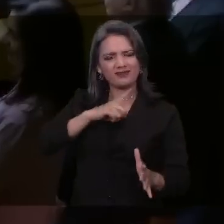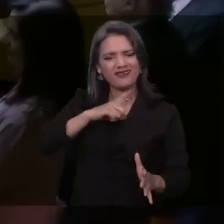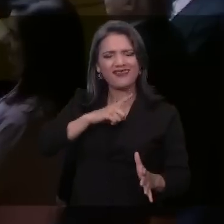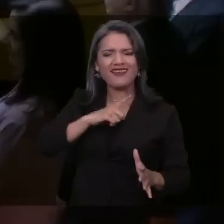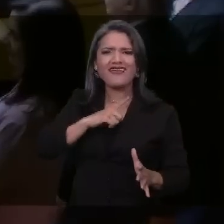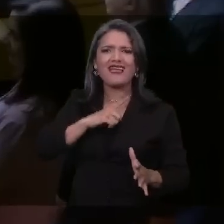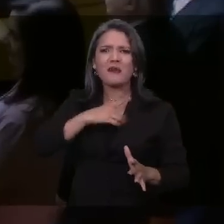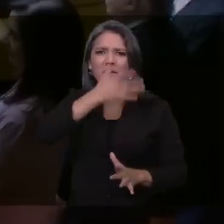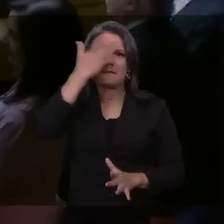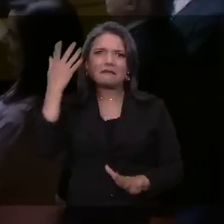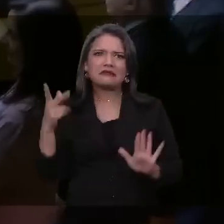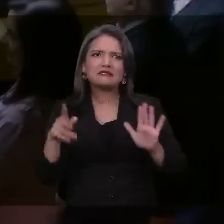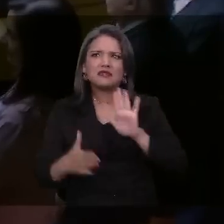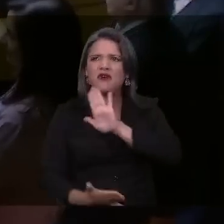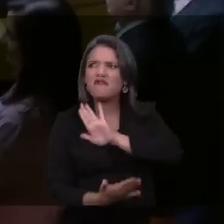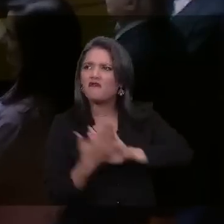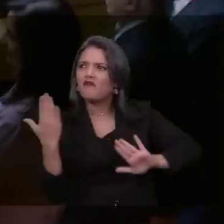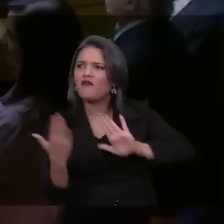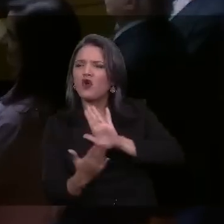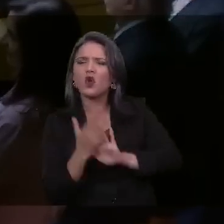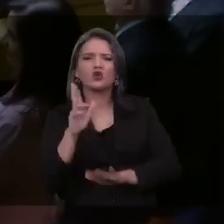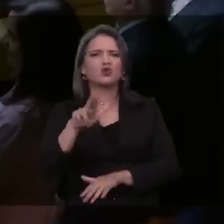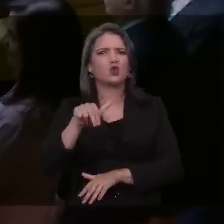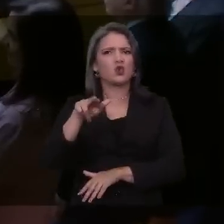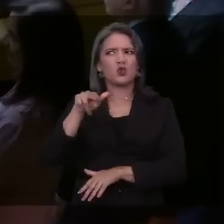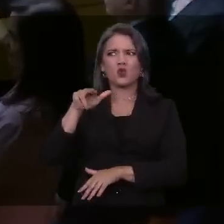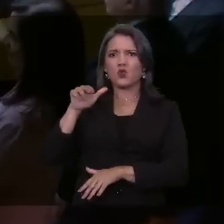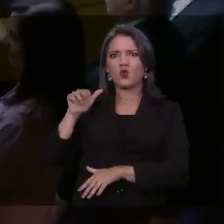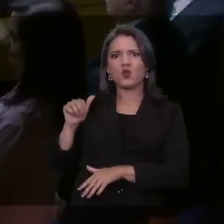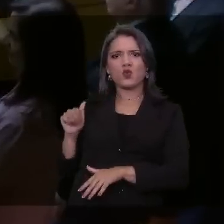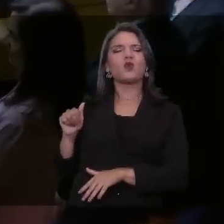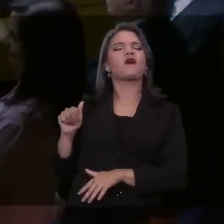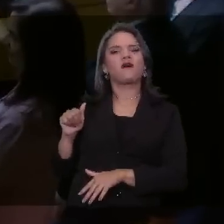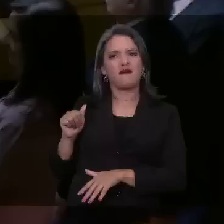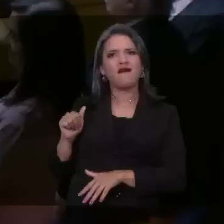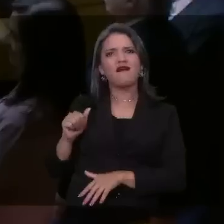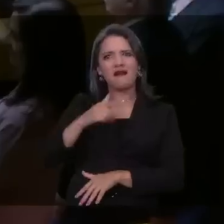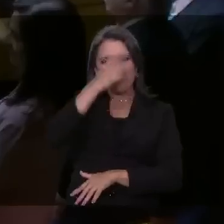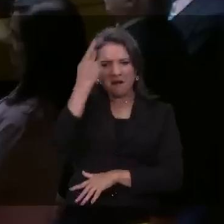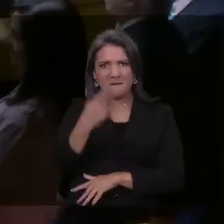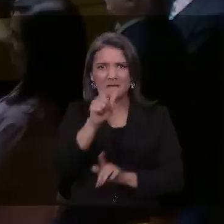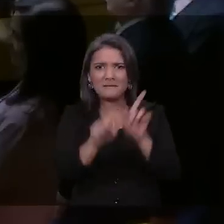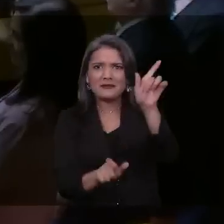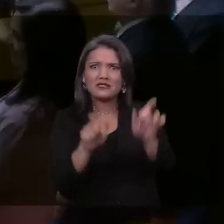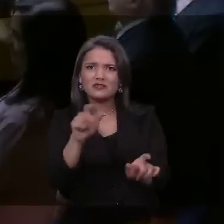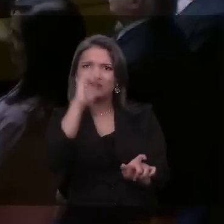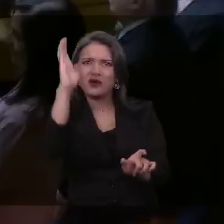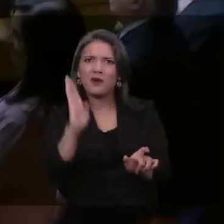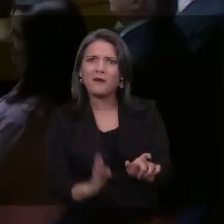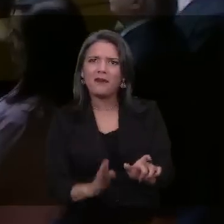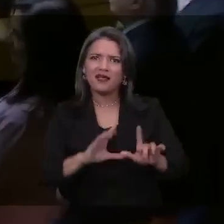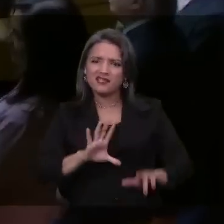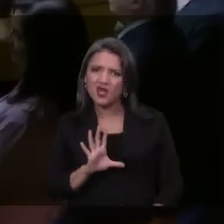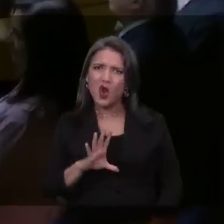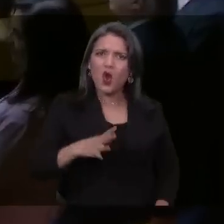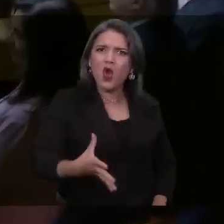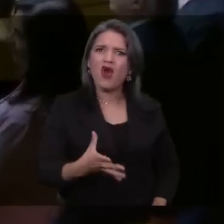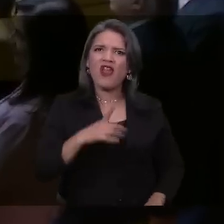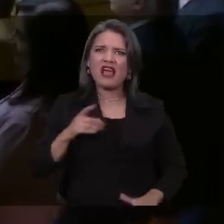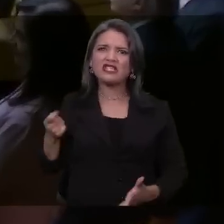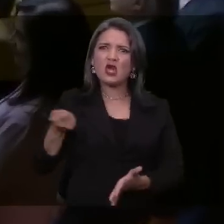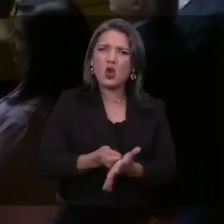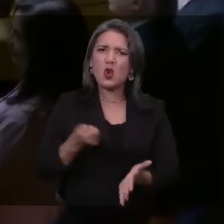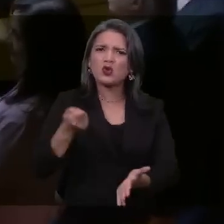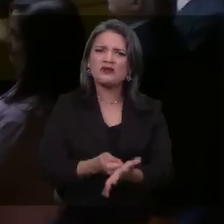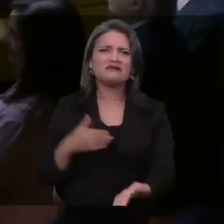forte, verás que um filho teu não foge à luta, nem teme quem te adora